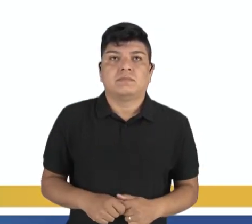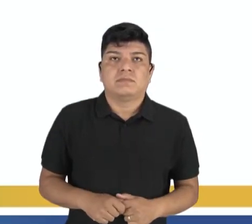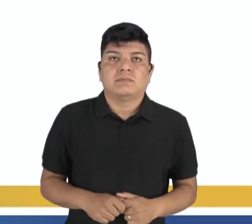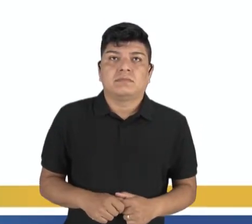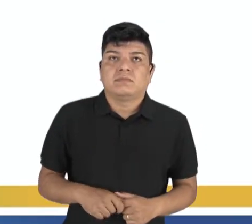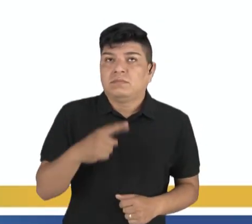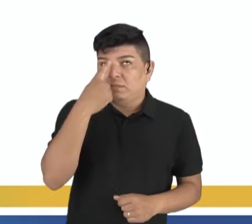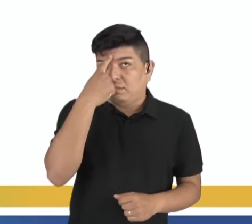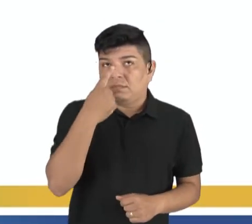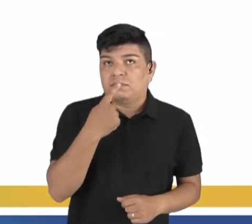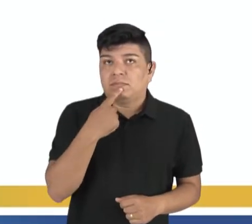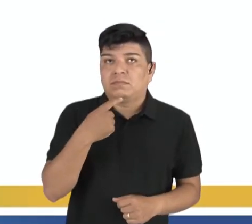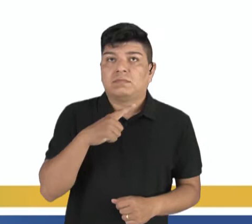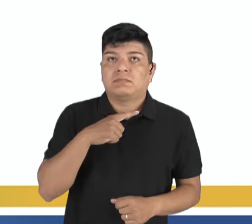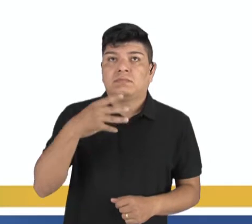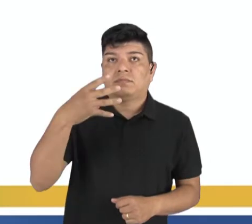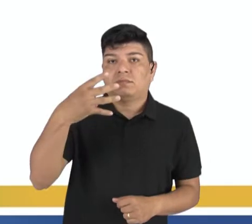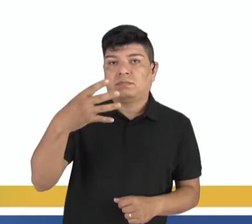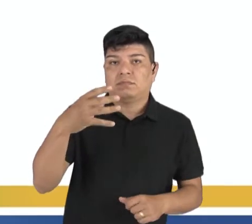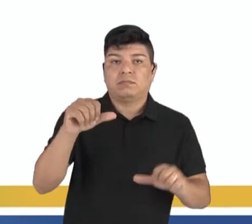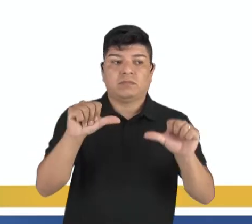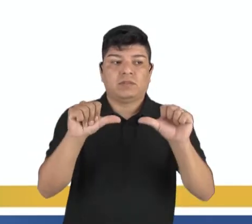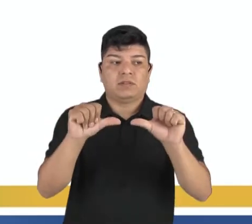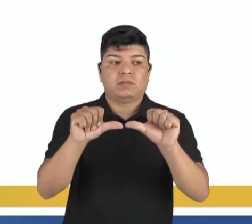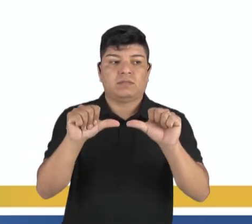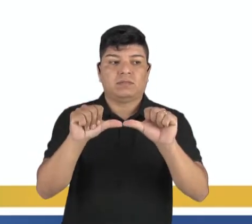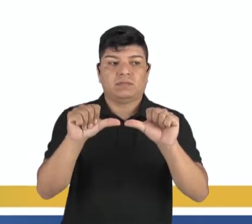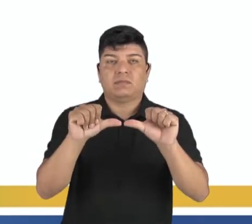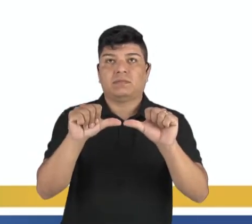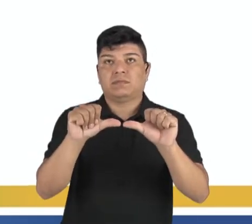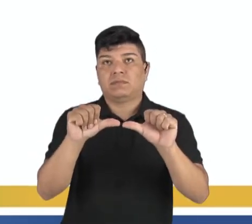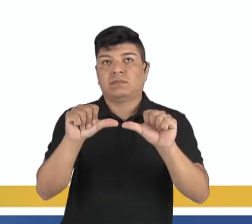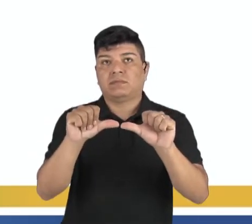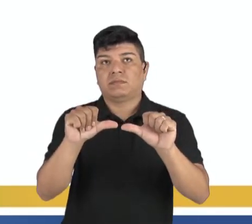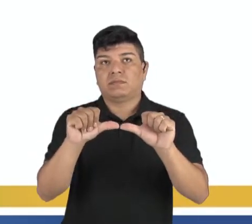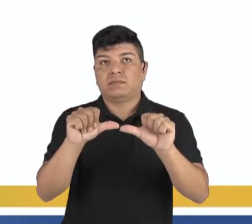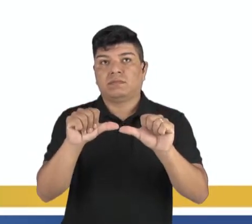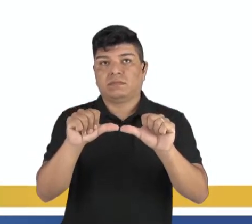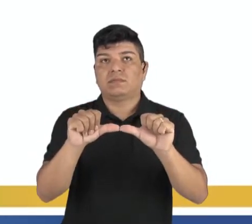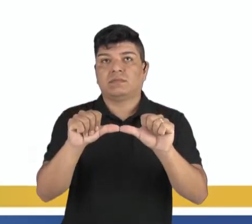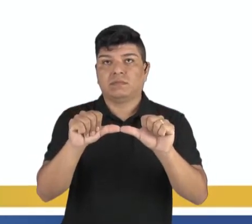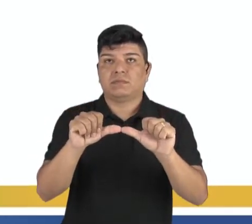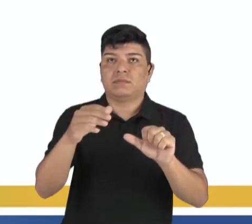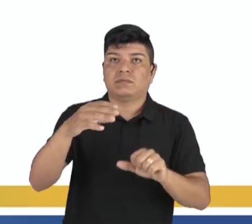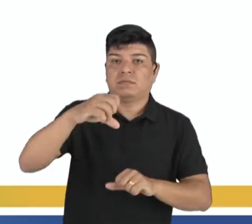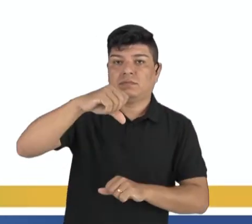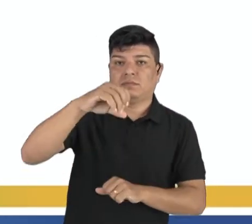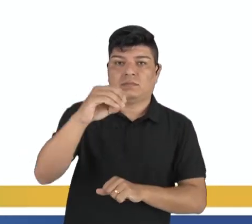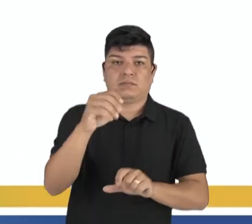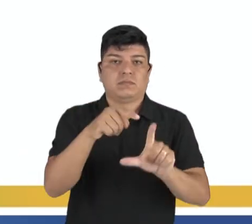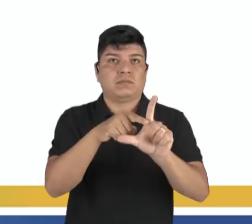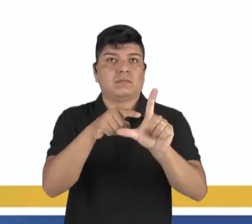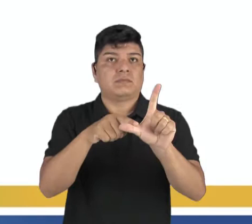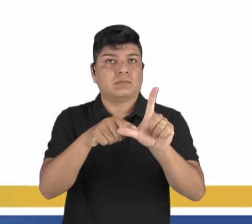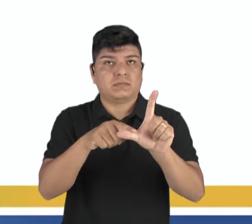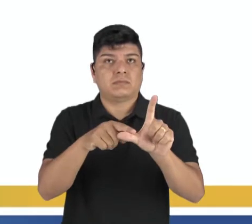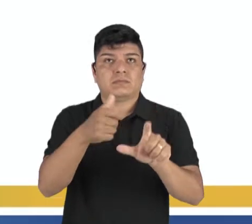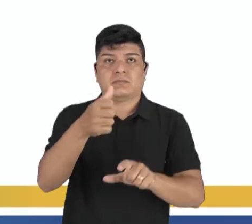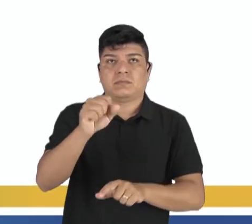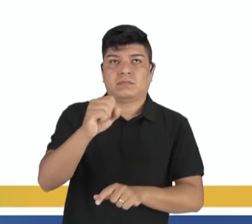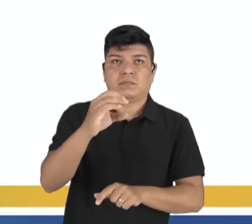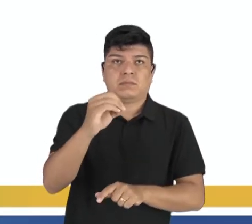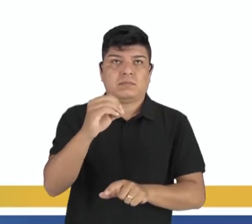graus a segunda tem quatro simetrias de rotação de centro o e medida de um preto diz 90° né